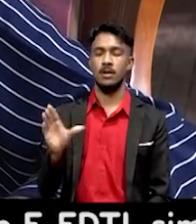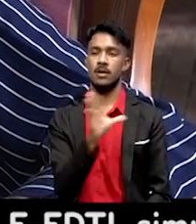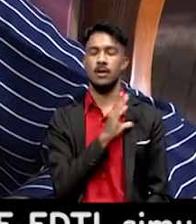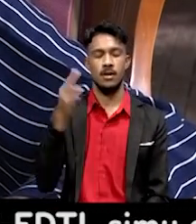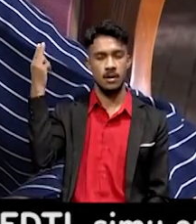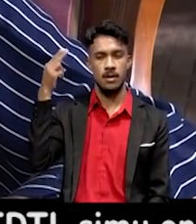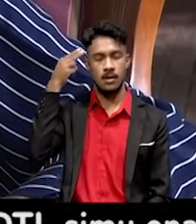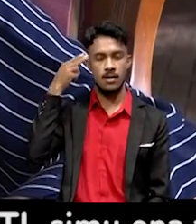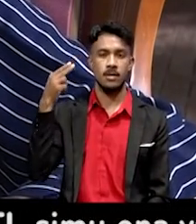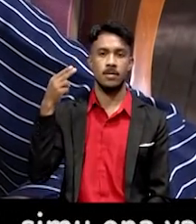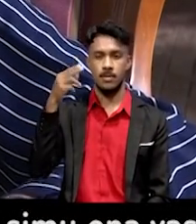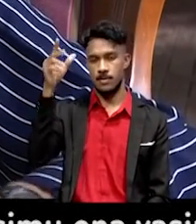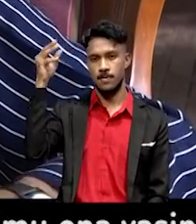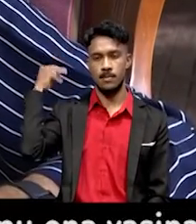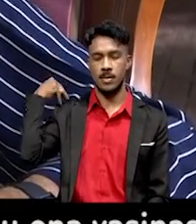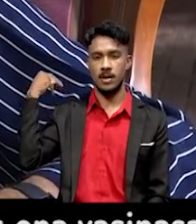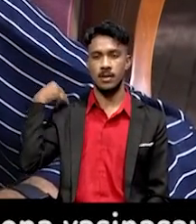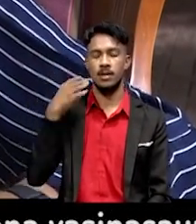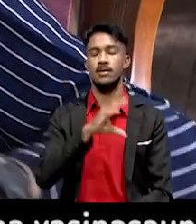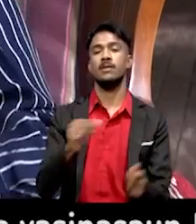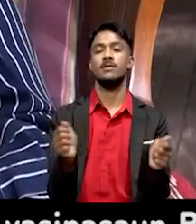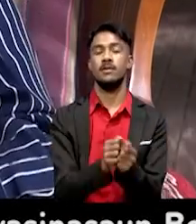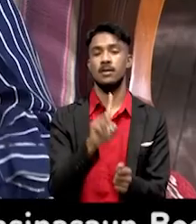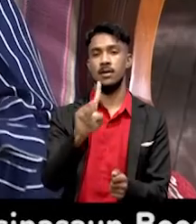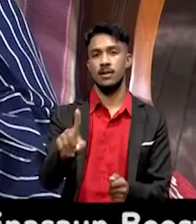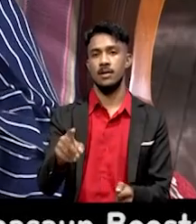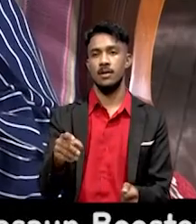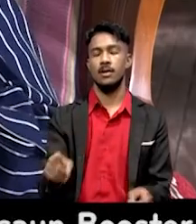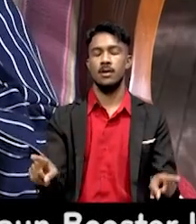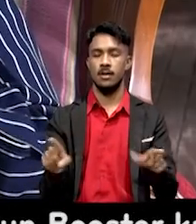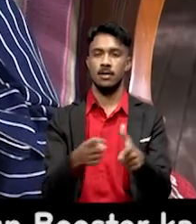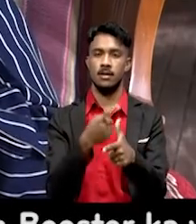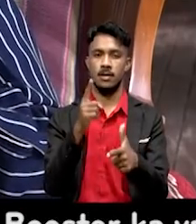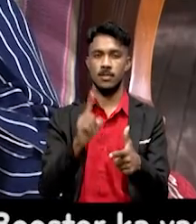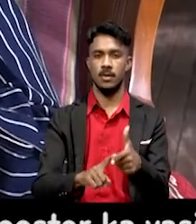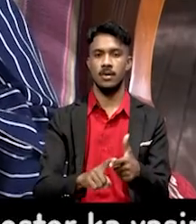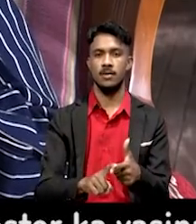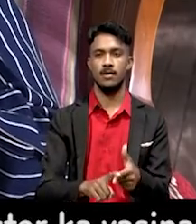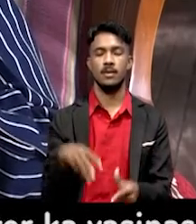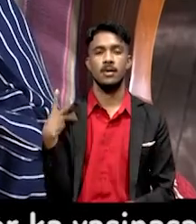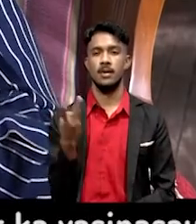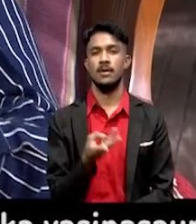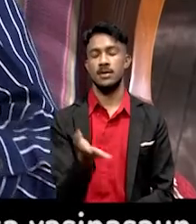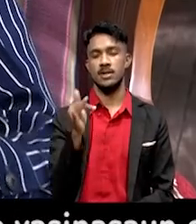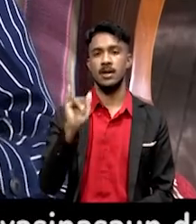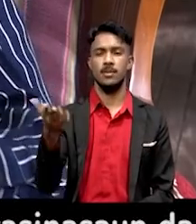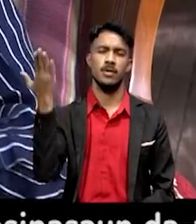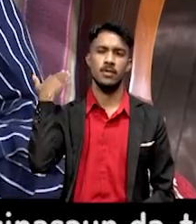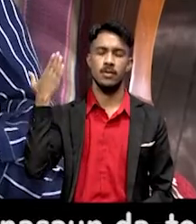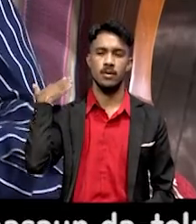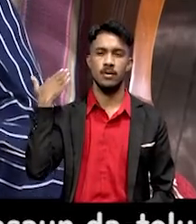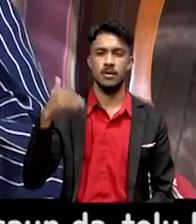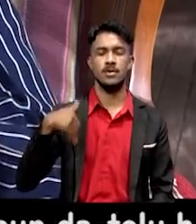Alcatiri. Né? Portanto, e Sira, bem, o Lupe, bem, geração bom,